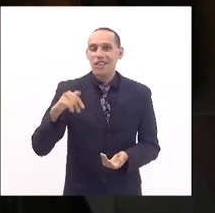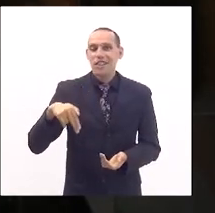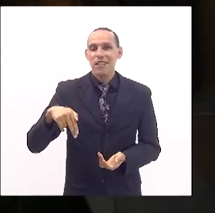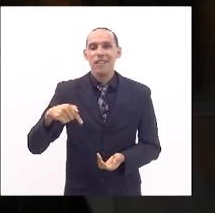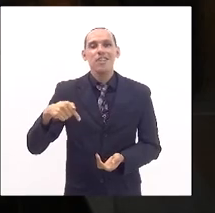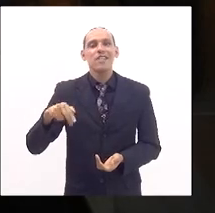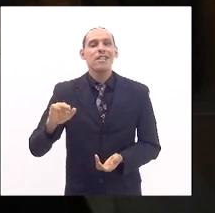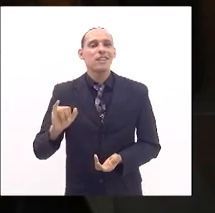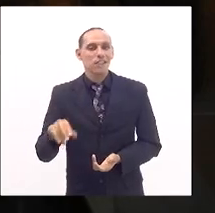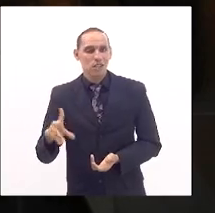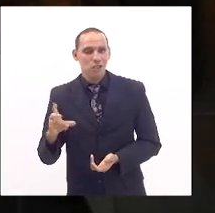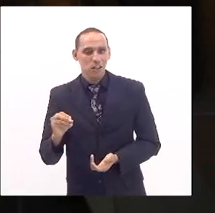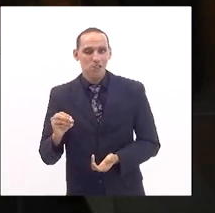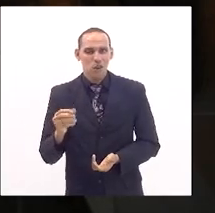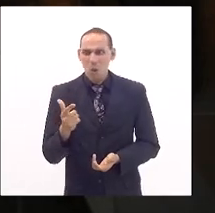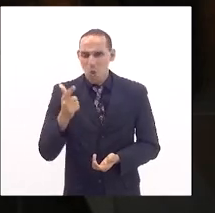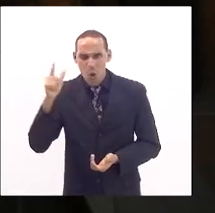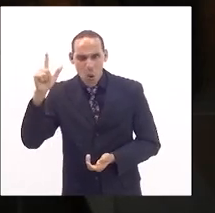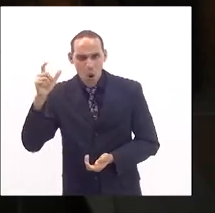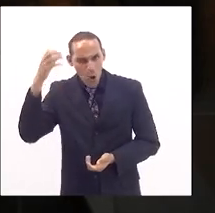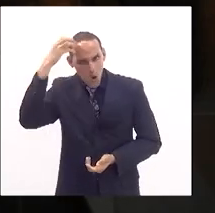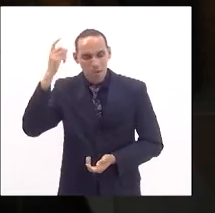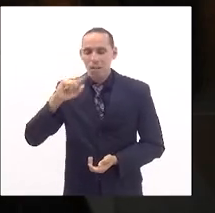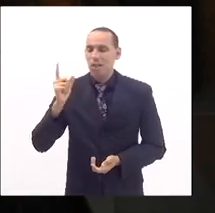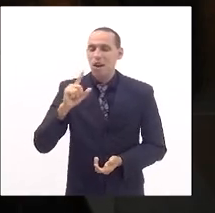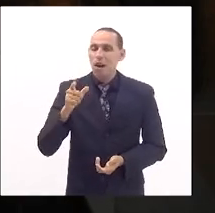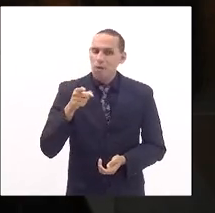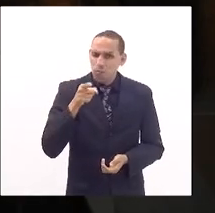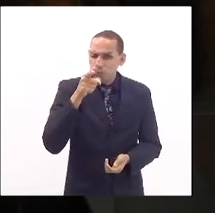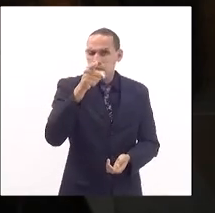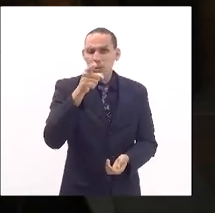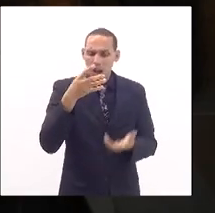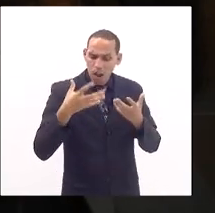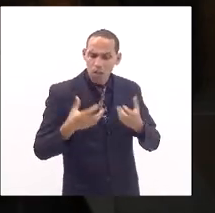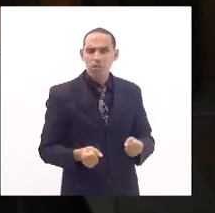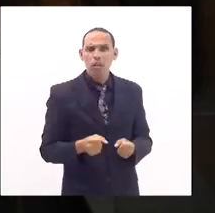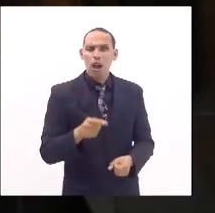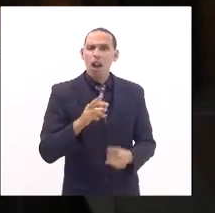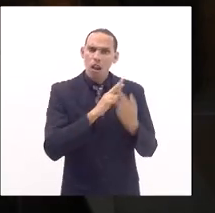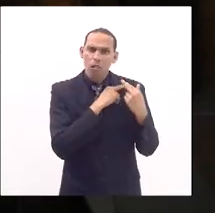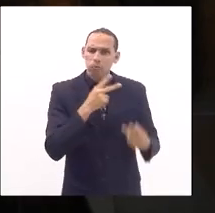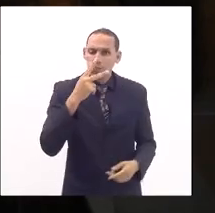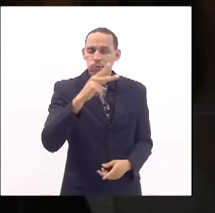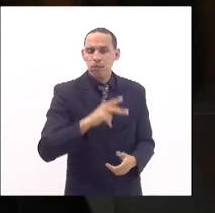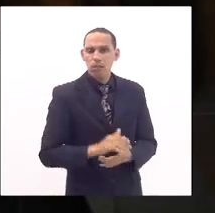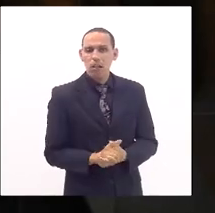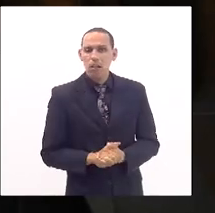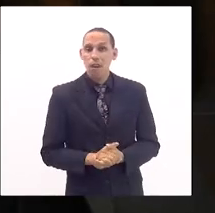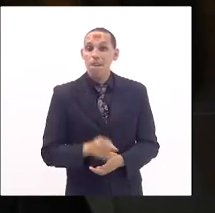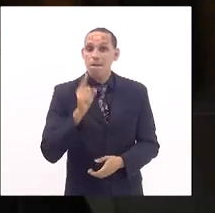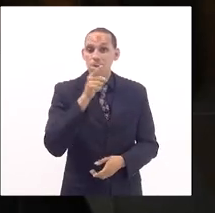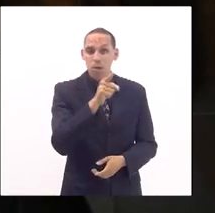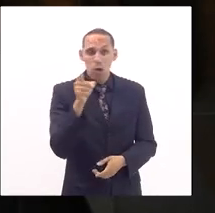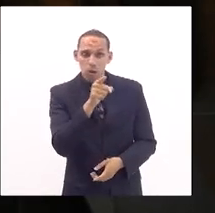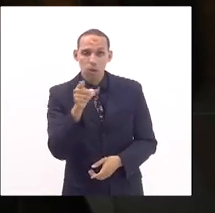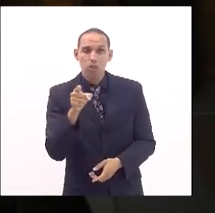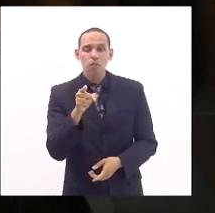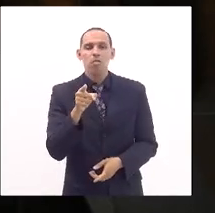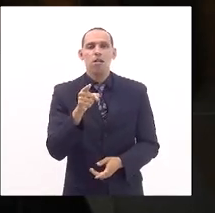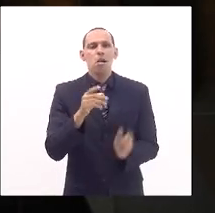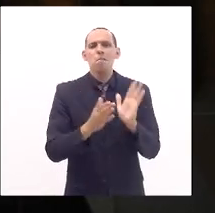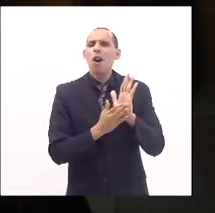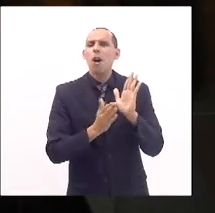não responsabilizar terceiros assuma sua responsabilidade a partir do momento que você vocês